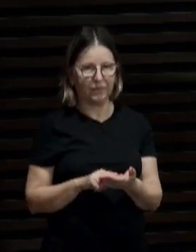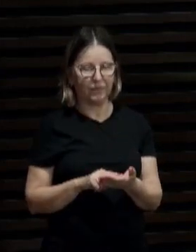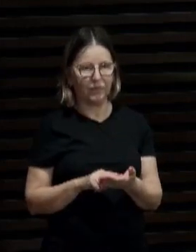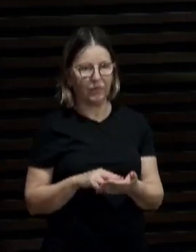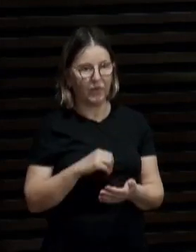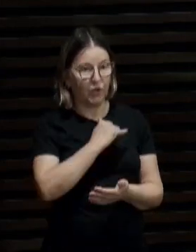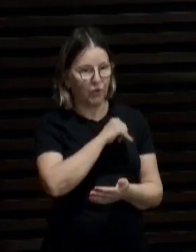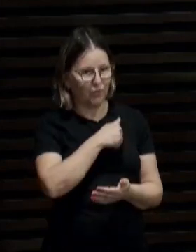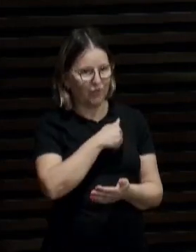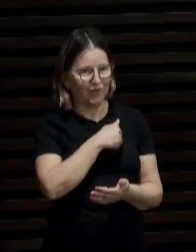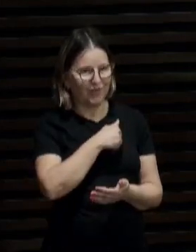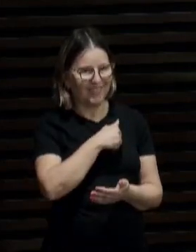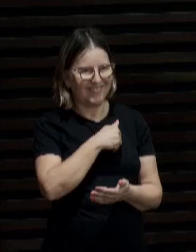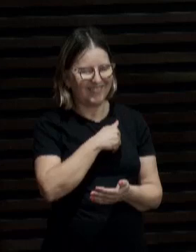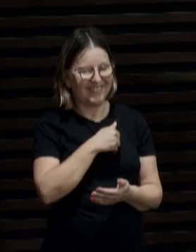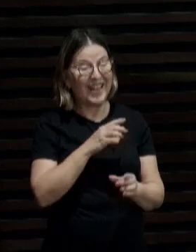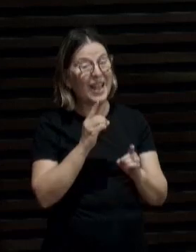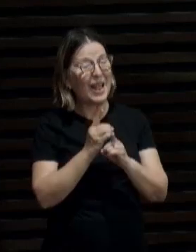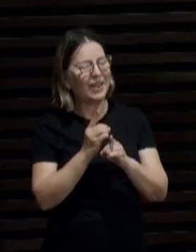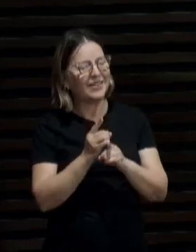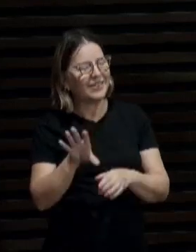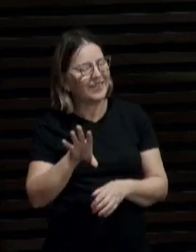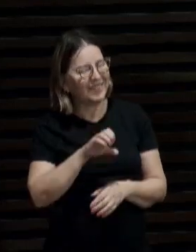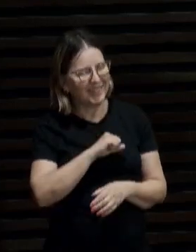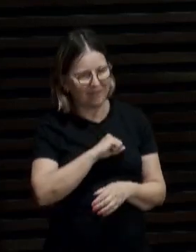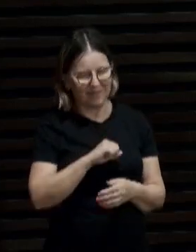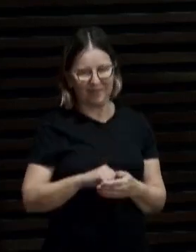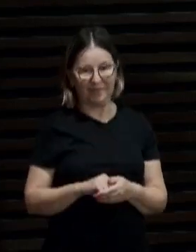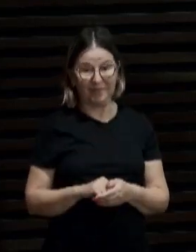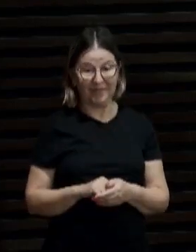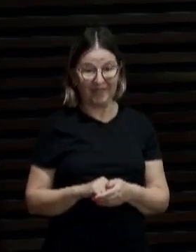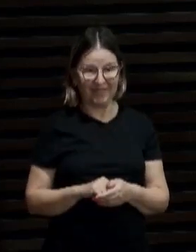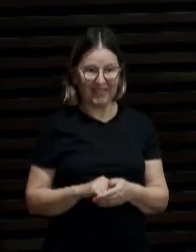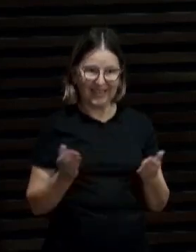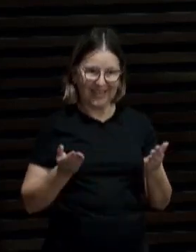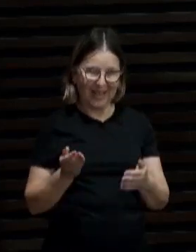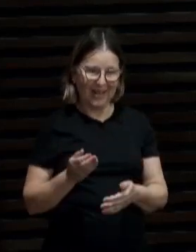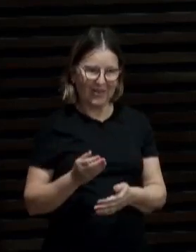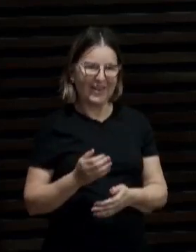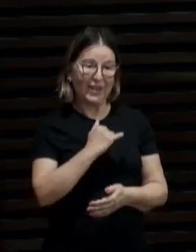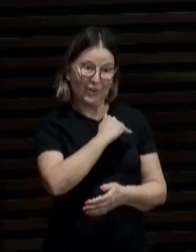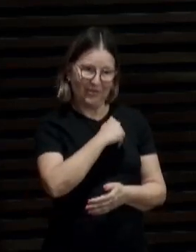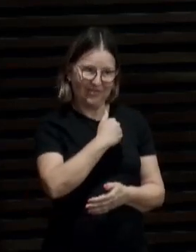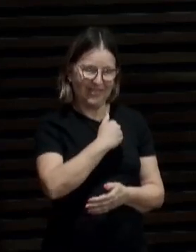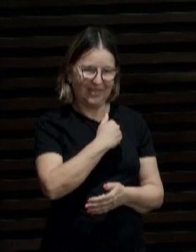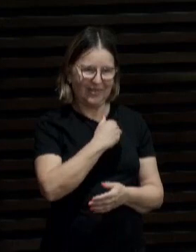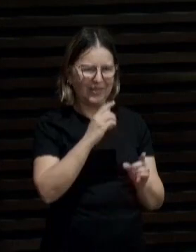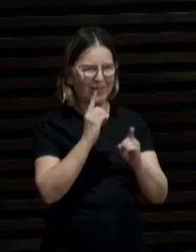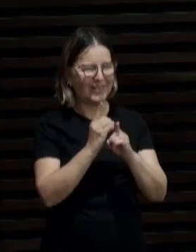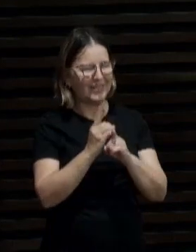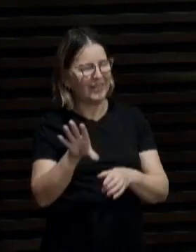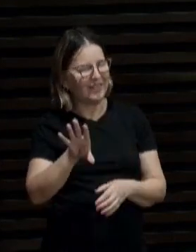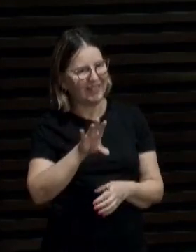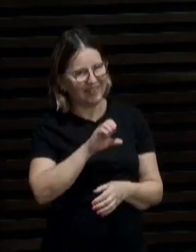discípulo do amor, discípulo amoroso. Então agora o discípulo amoroso, o discípulo do amor, aquele que recostava